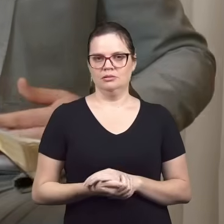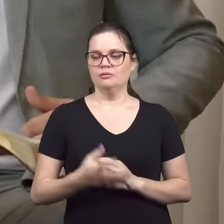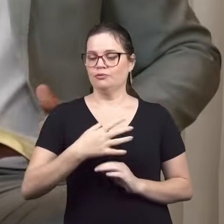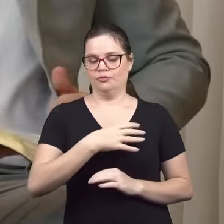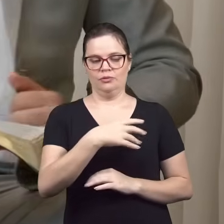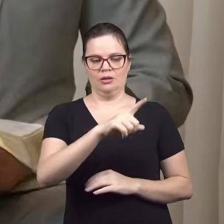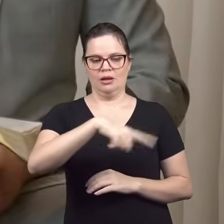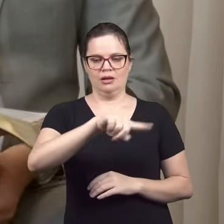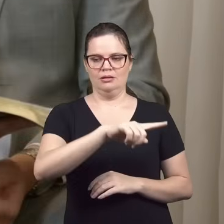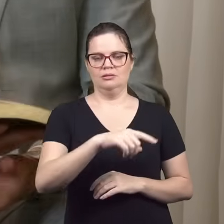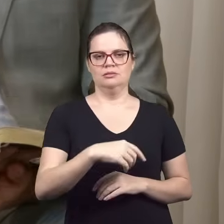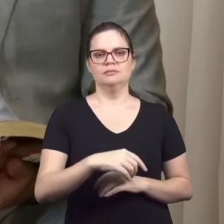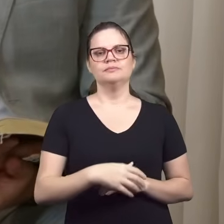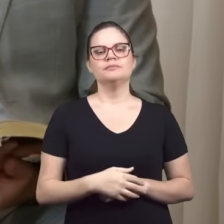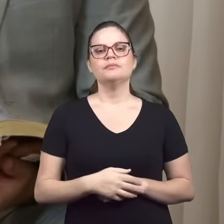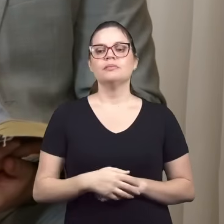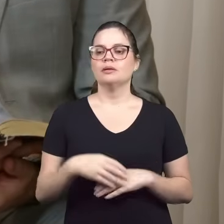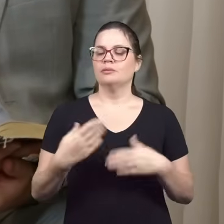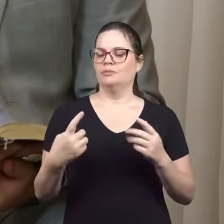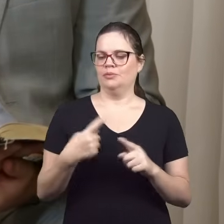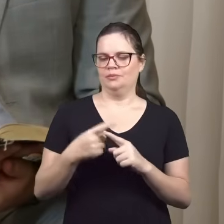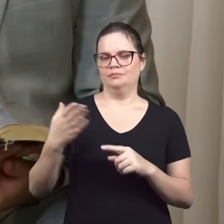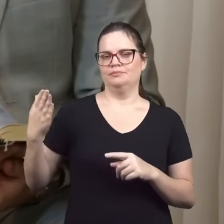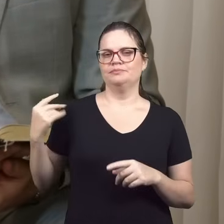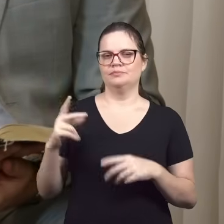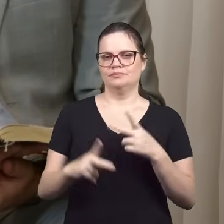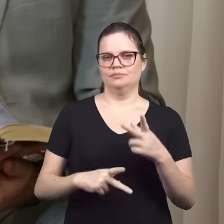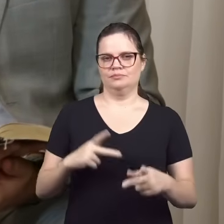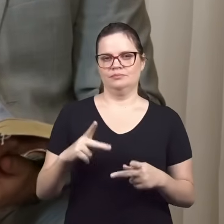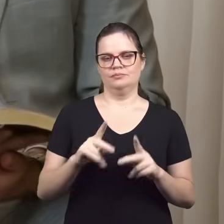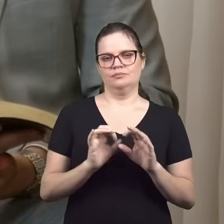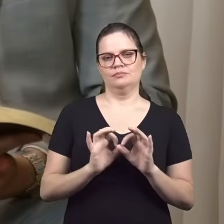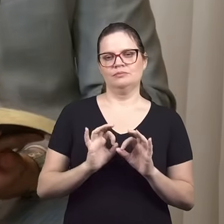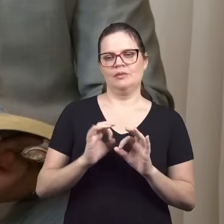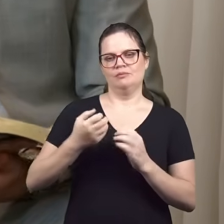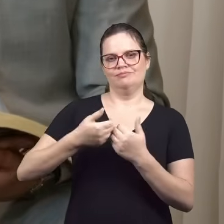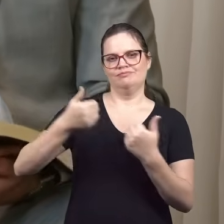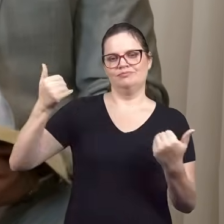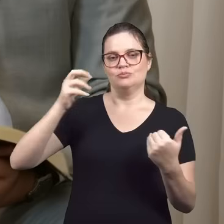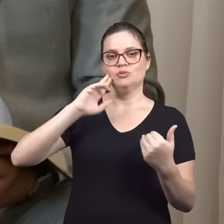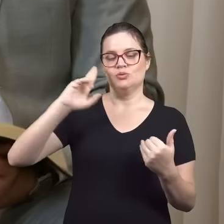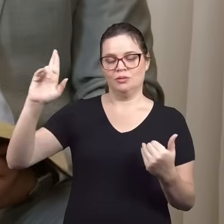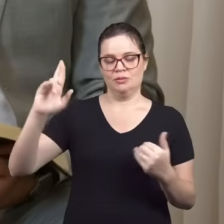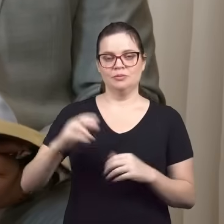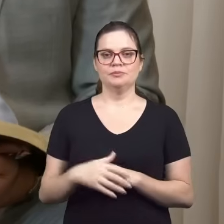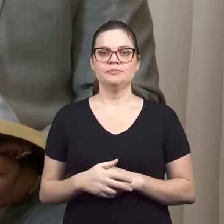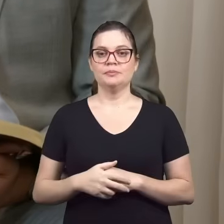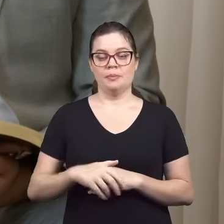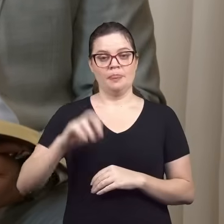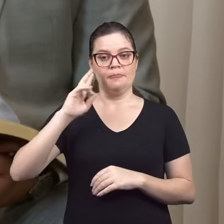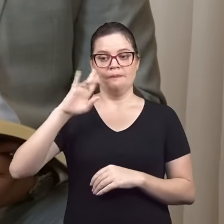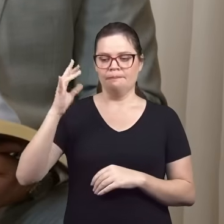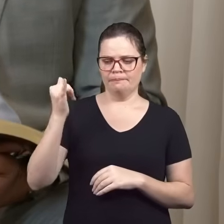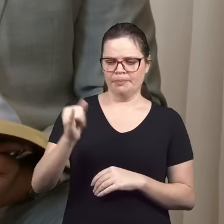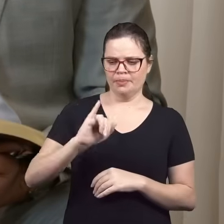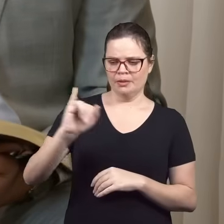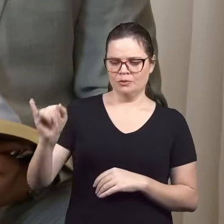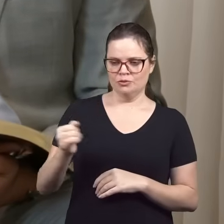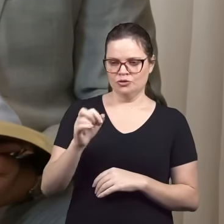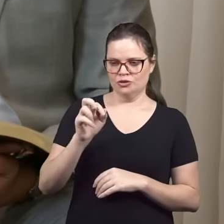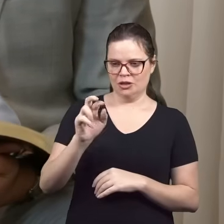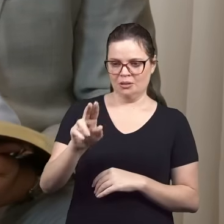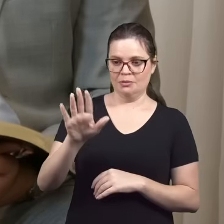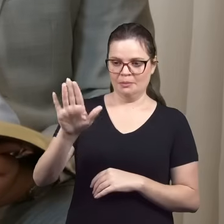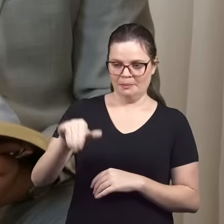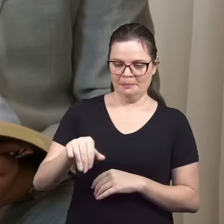ali, o povo estava distante do Senhor, e quando o Senhor fala para Jeremias